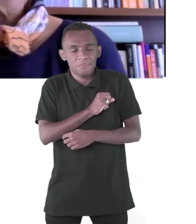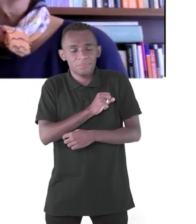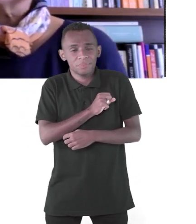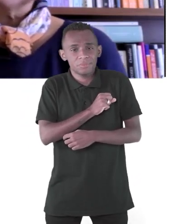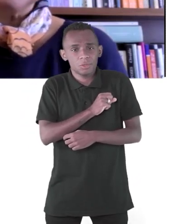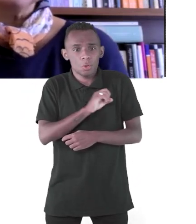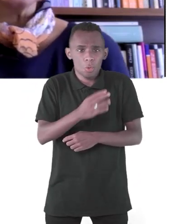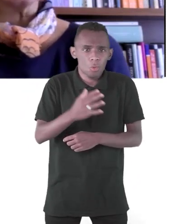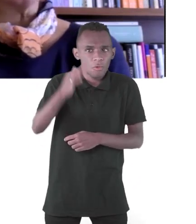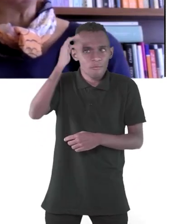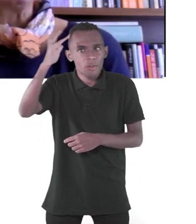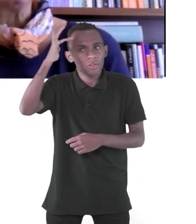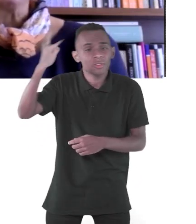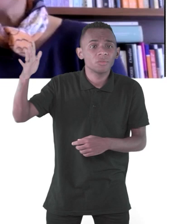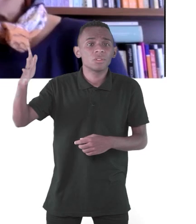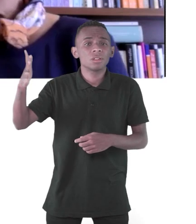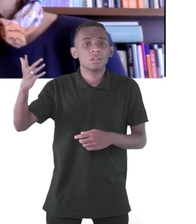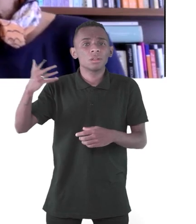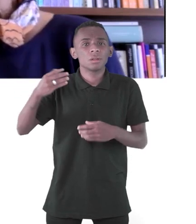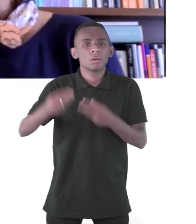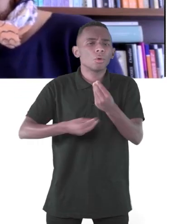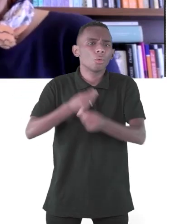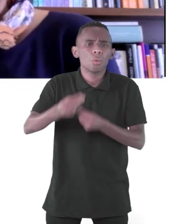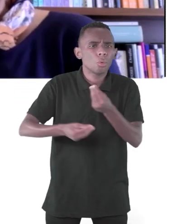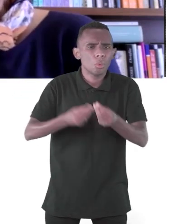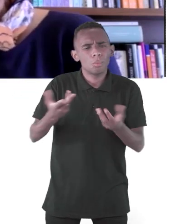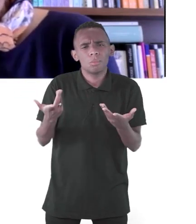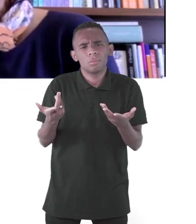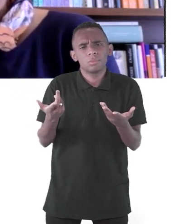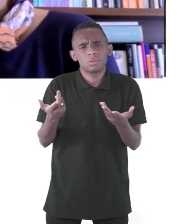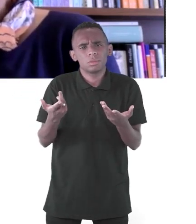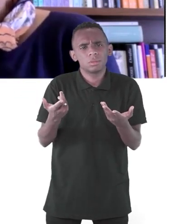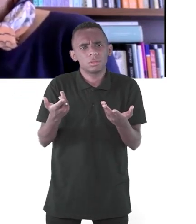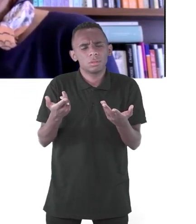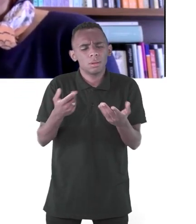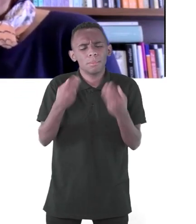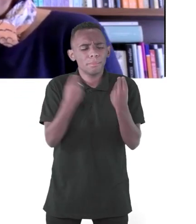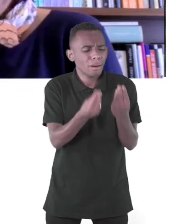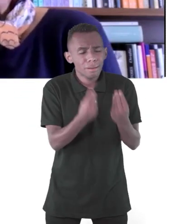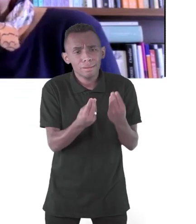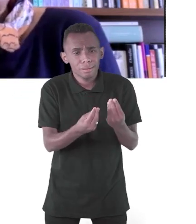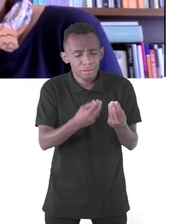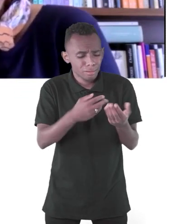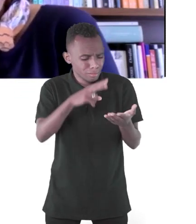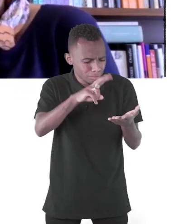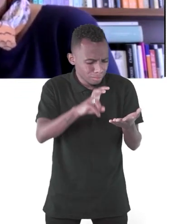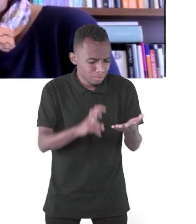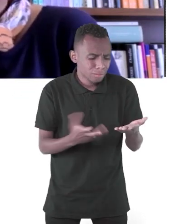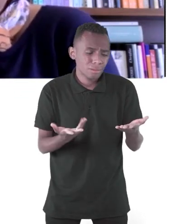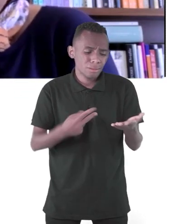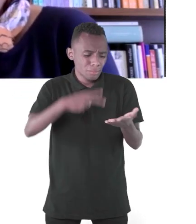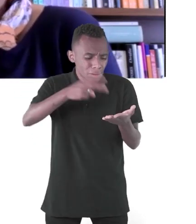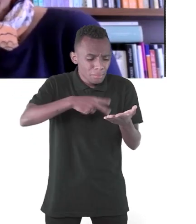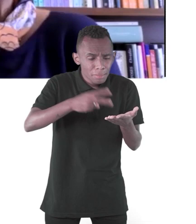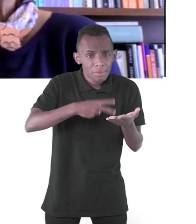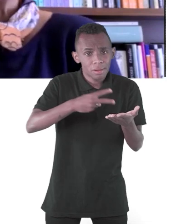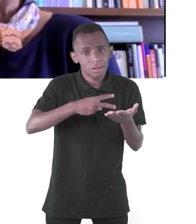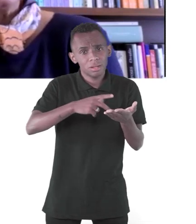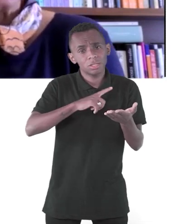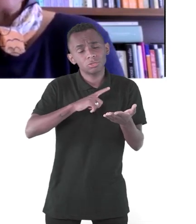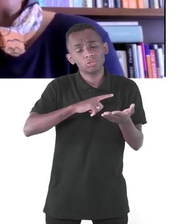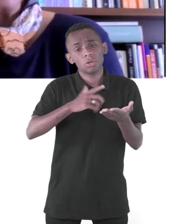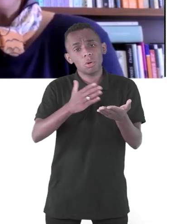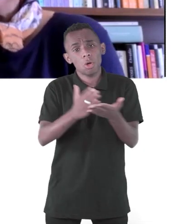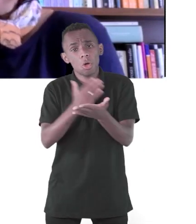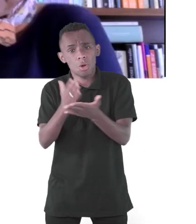ou entrava na filosofia, e ficava lendo aquilo e falava, gente, mas... Do que me serve? Para que vai me